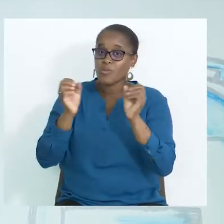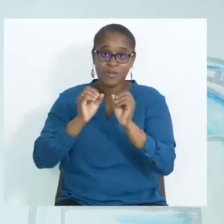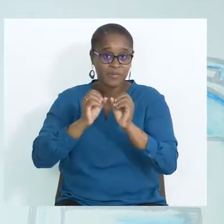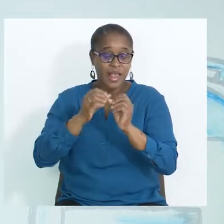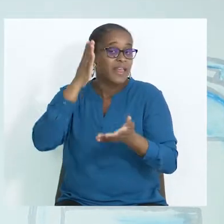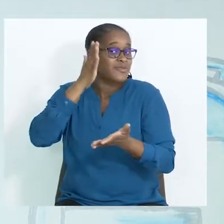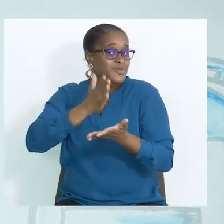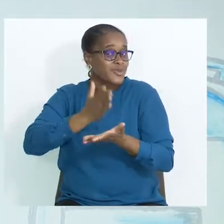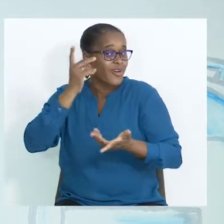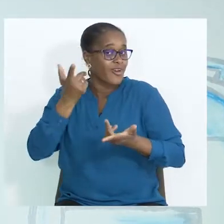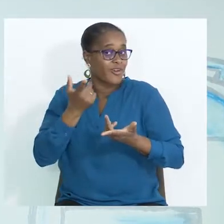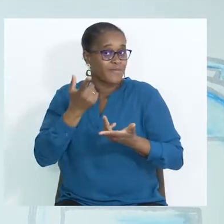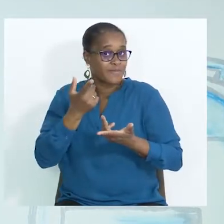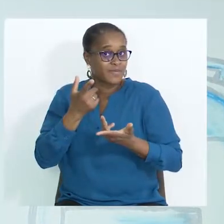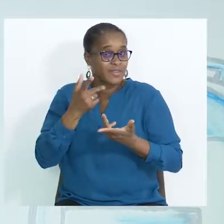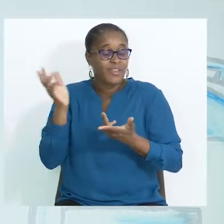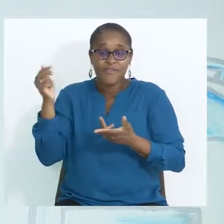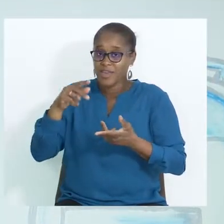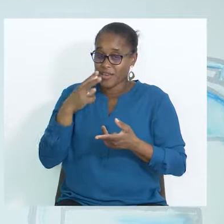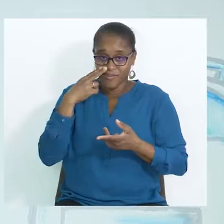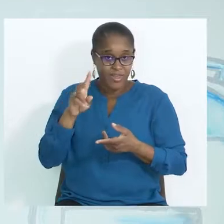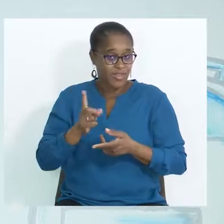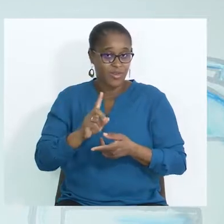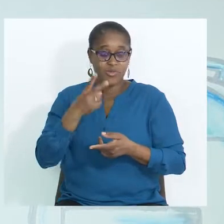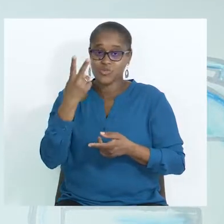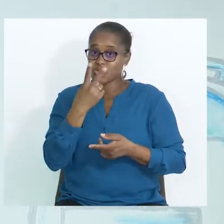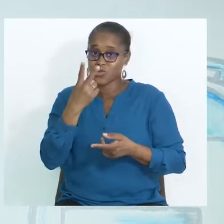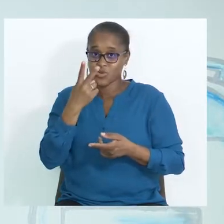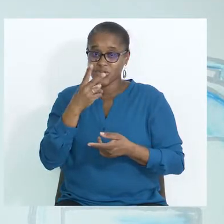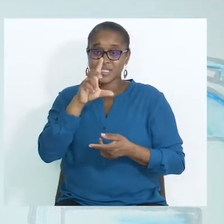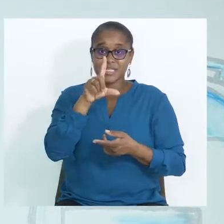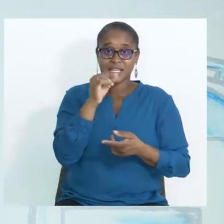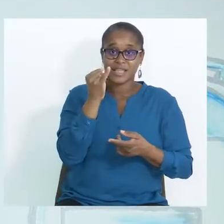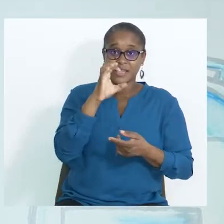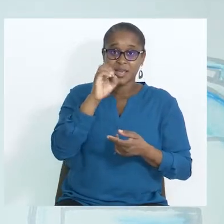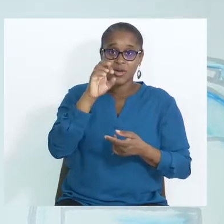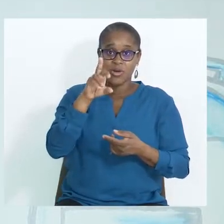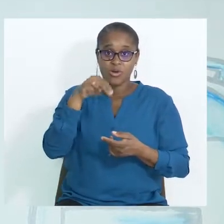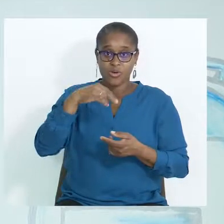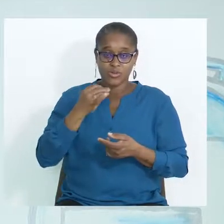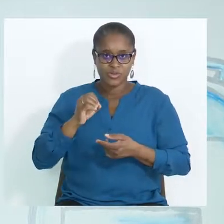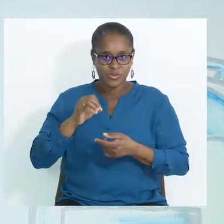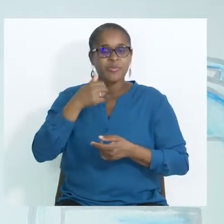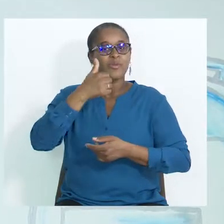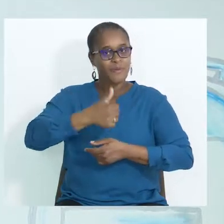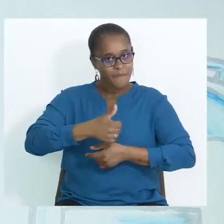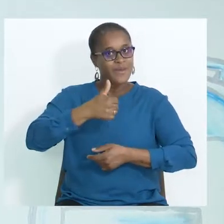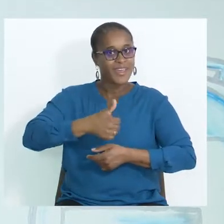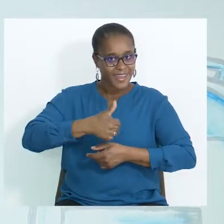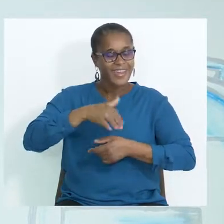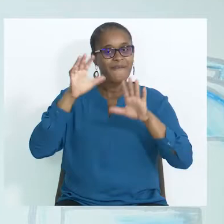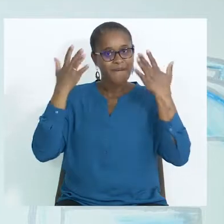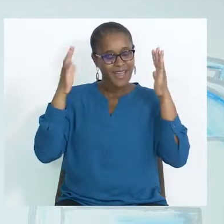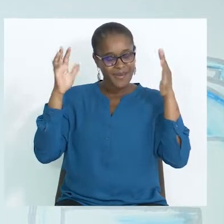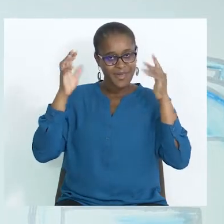nenhum só não se vêm os dois lhe córneos tudo